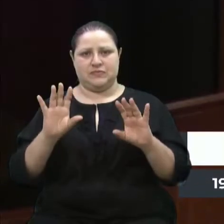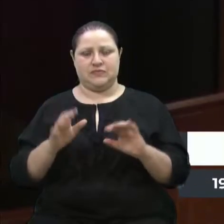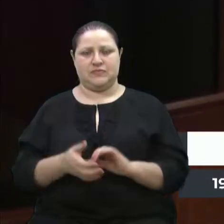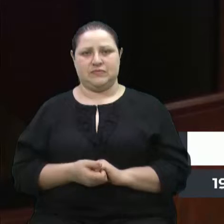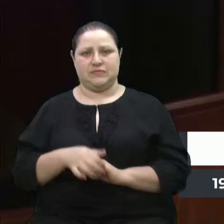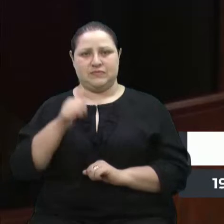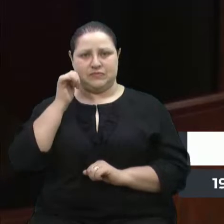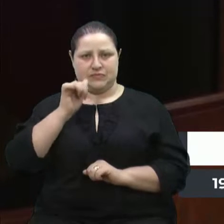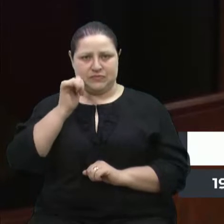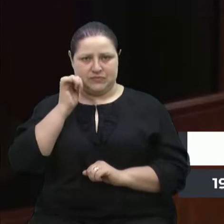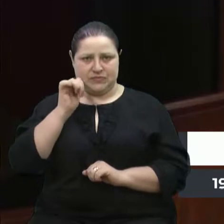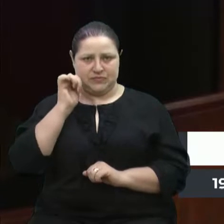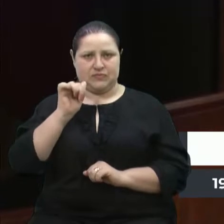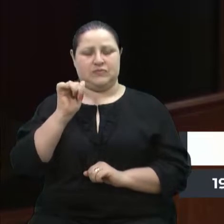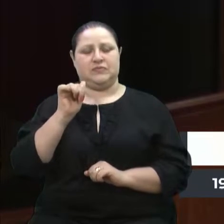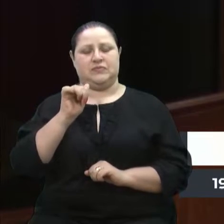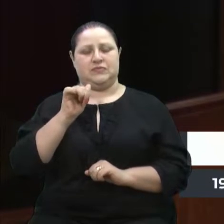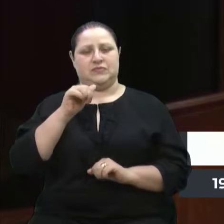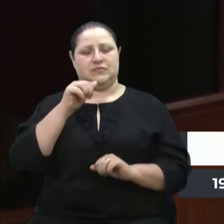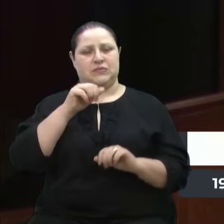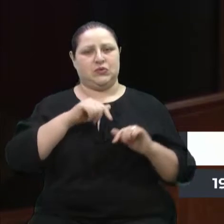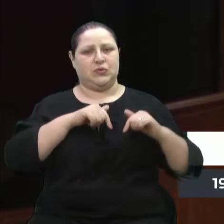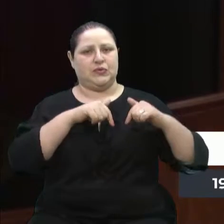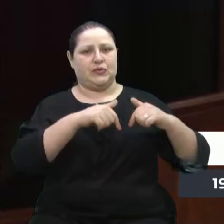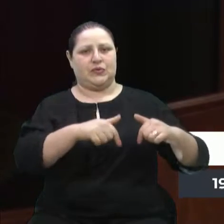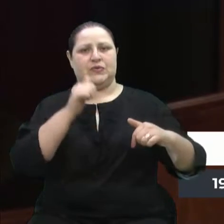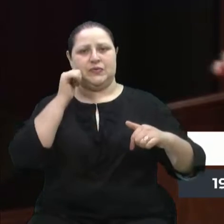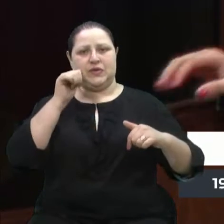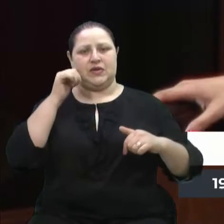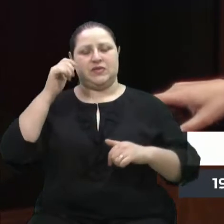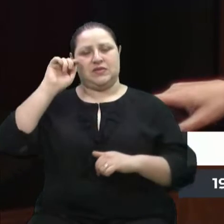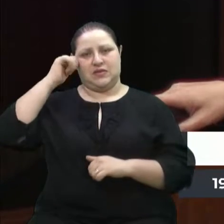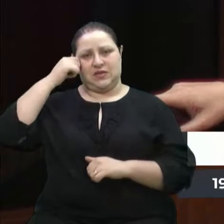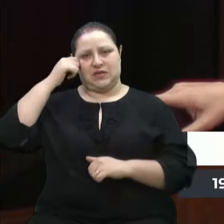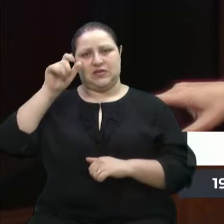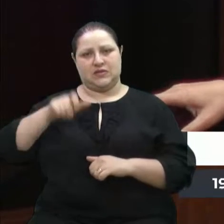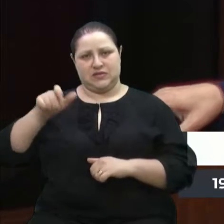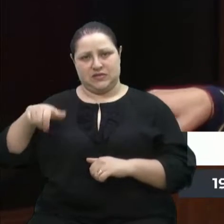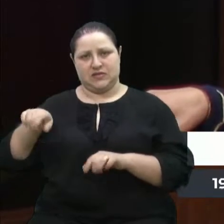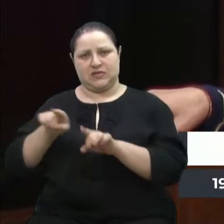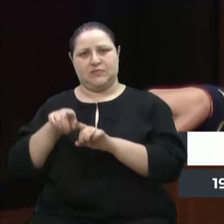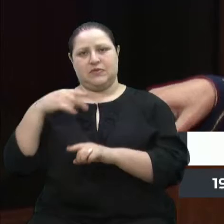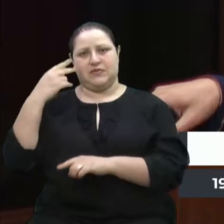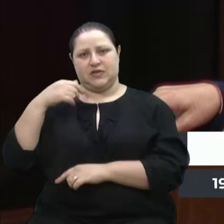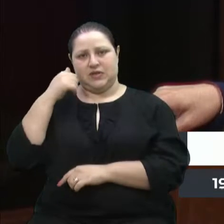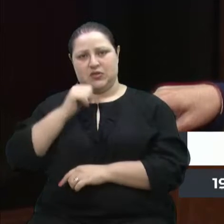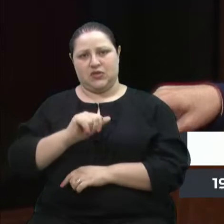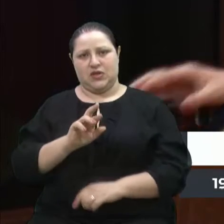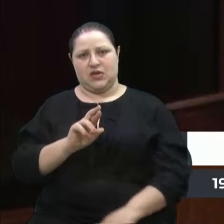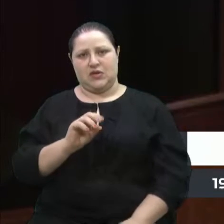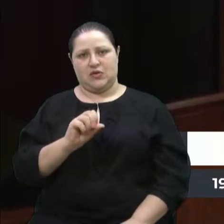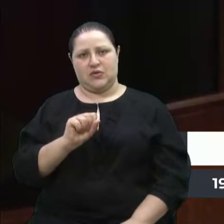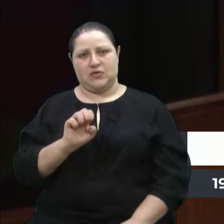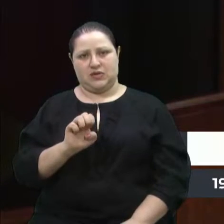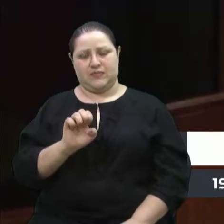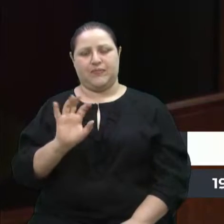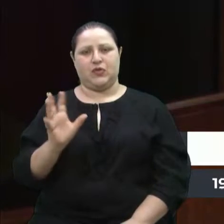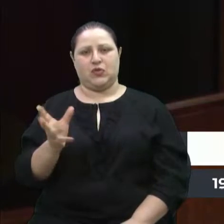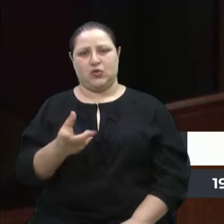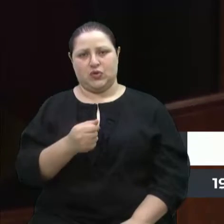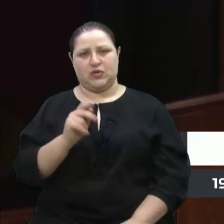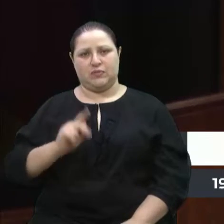às mulheres militantes, mulheres negras, nossa também vereadora Rose, né, todos que estão acompanhando. Mas eu